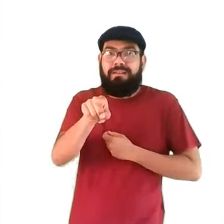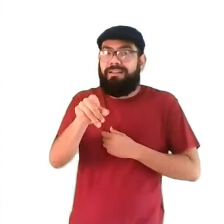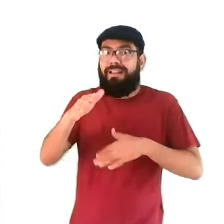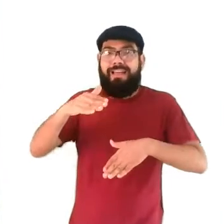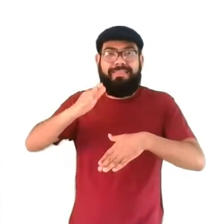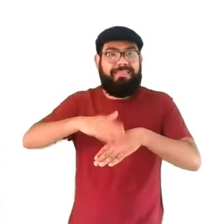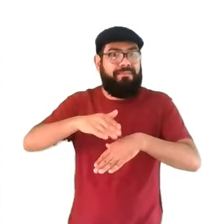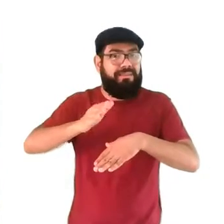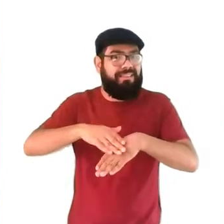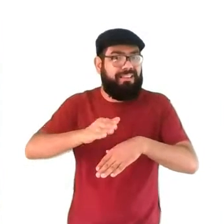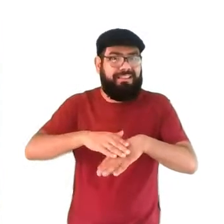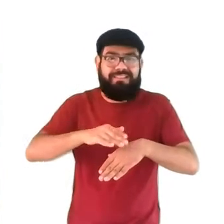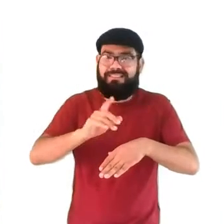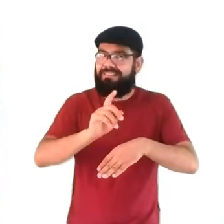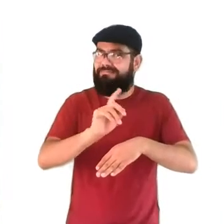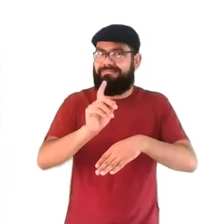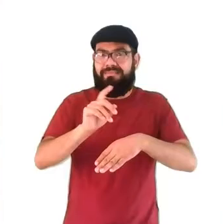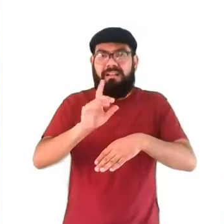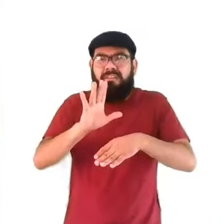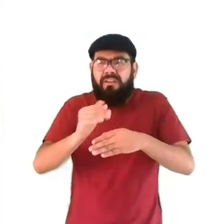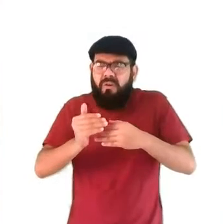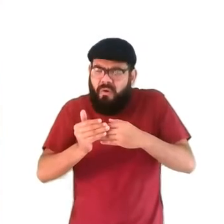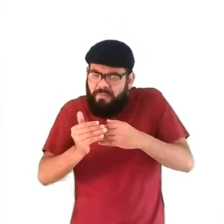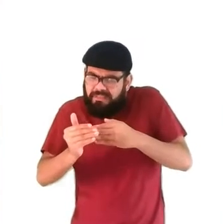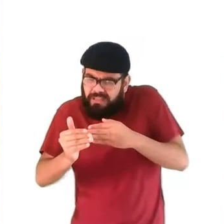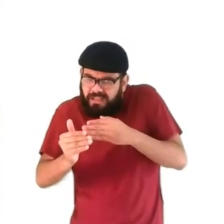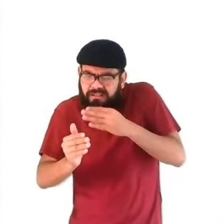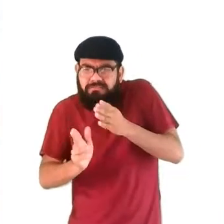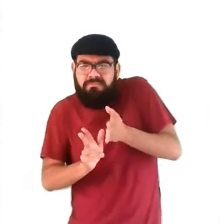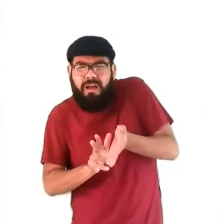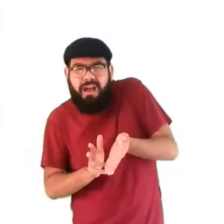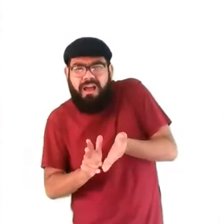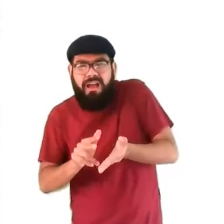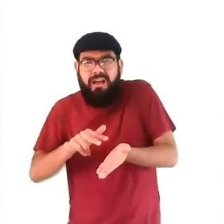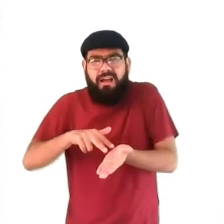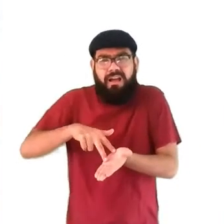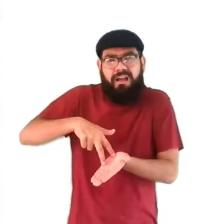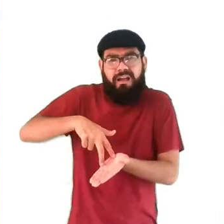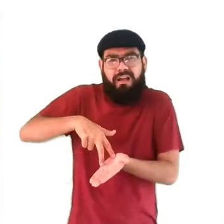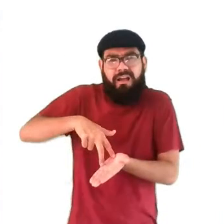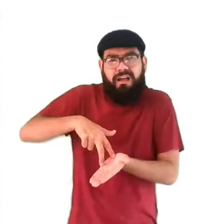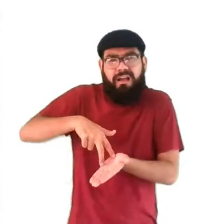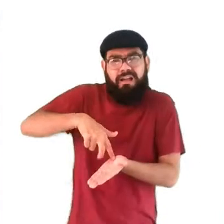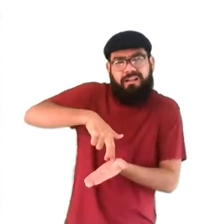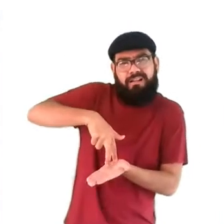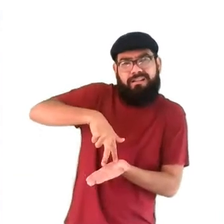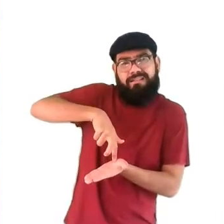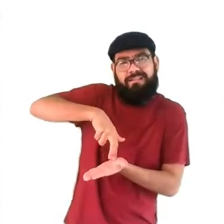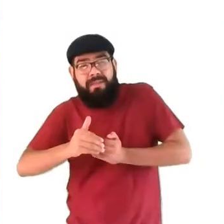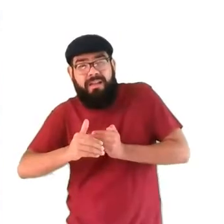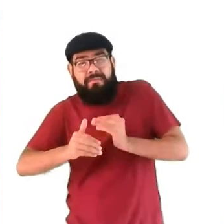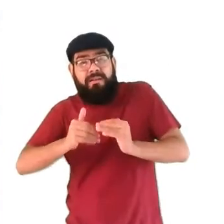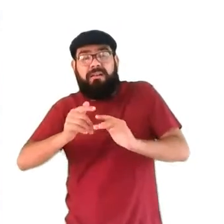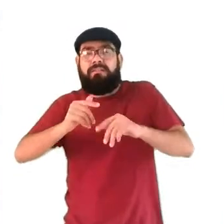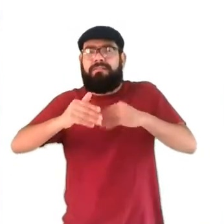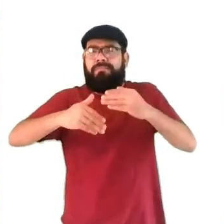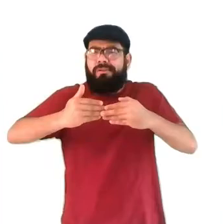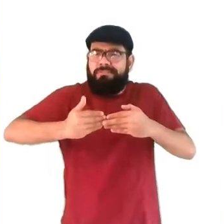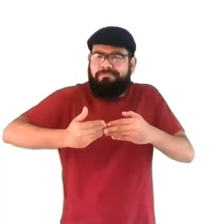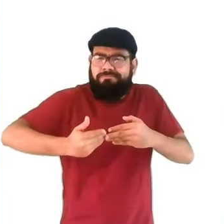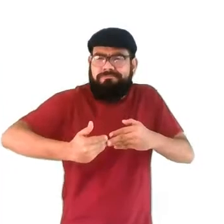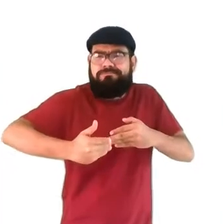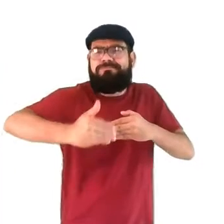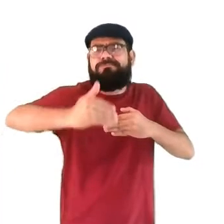aí amadurecendo um pouquinho, já vai dando os primeiros passinhos. Depois de um certo tempo, com um